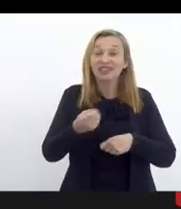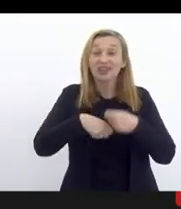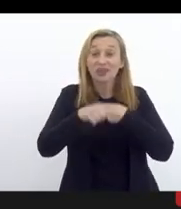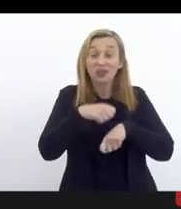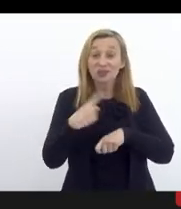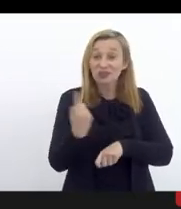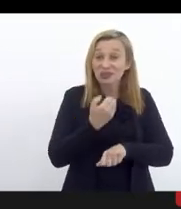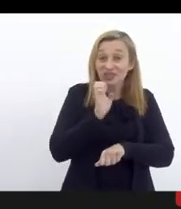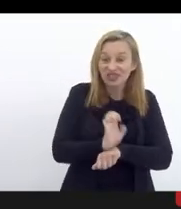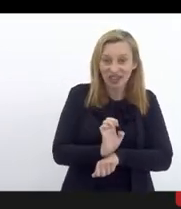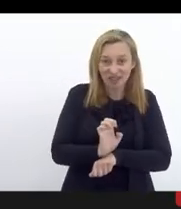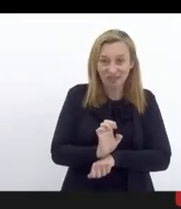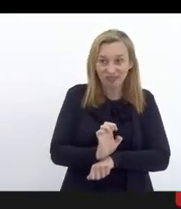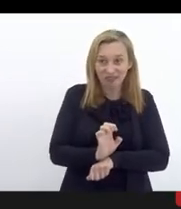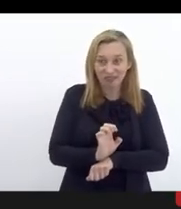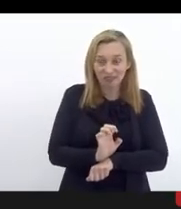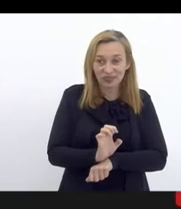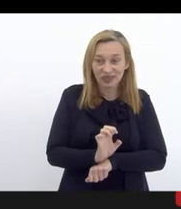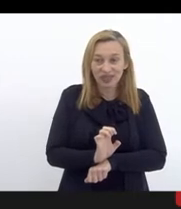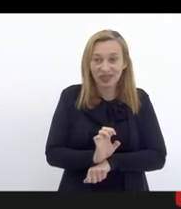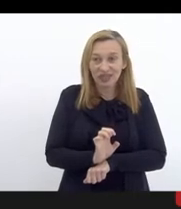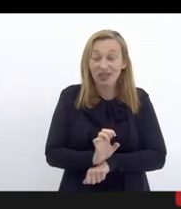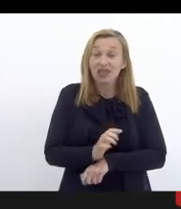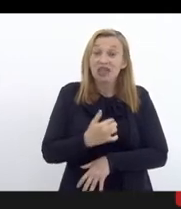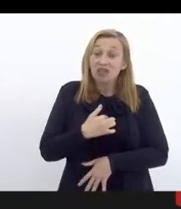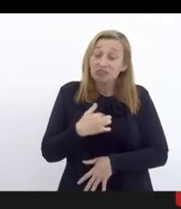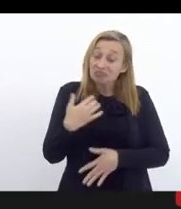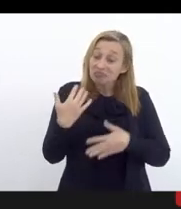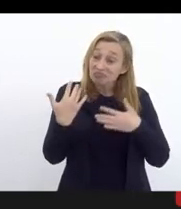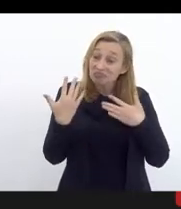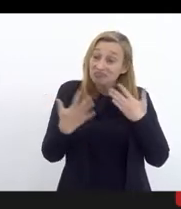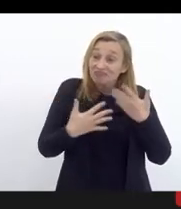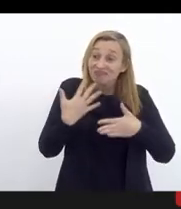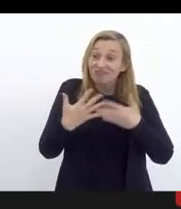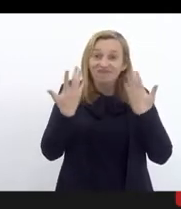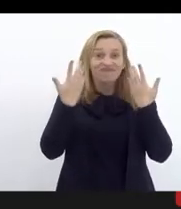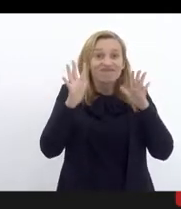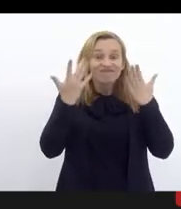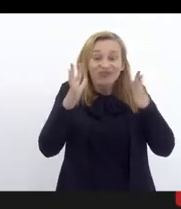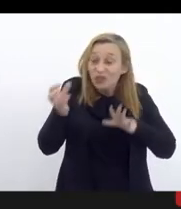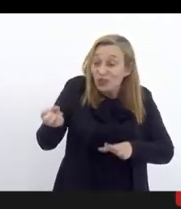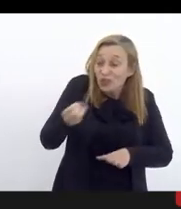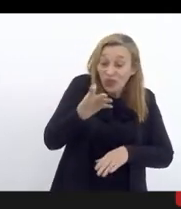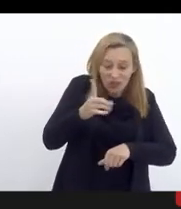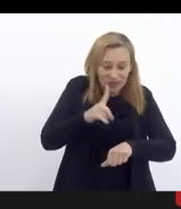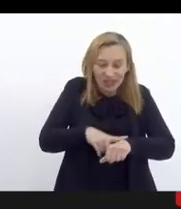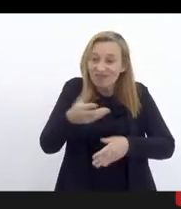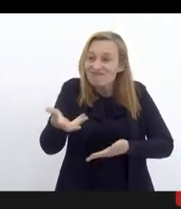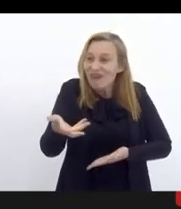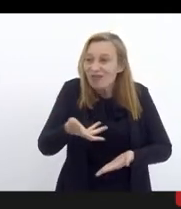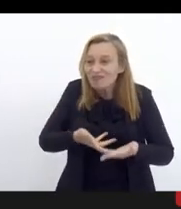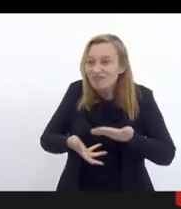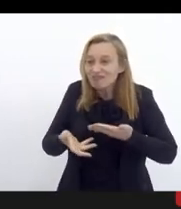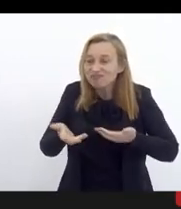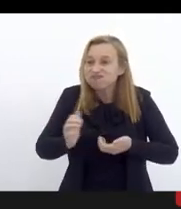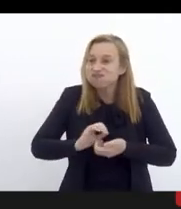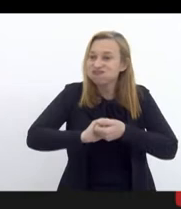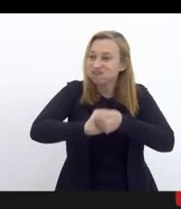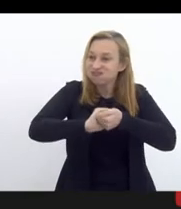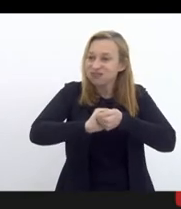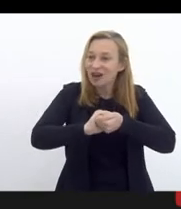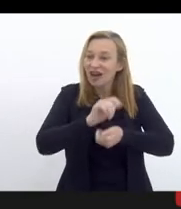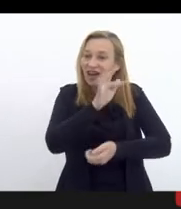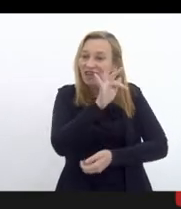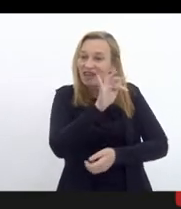estado. E eu comemoro esse novo tempo, a parceria com a